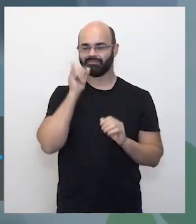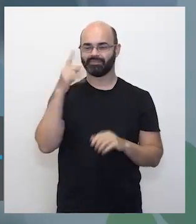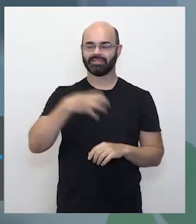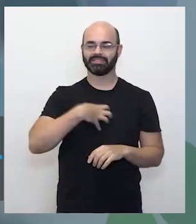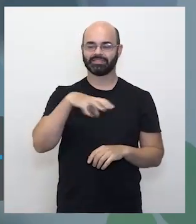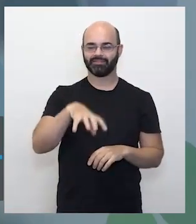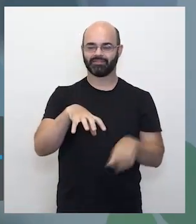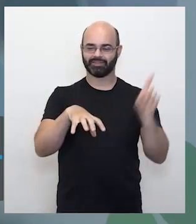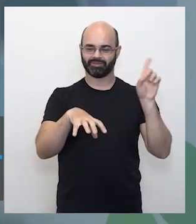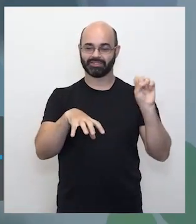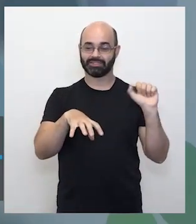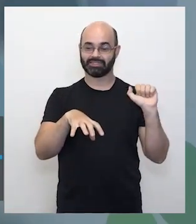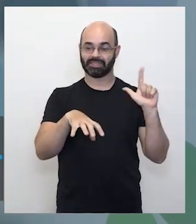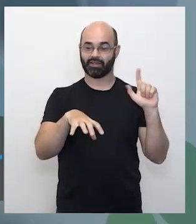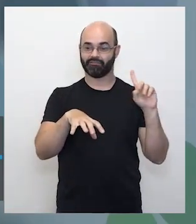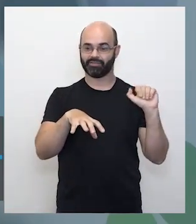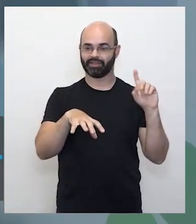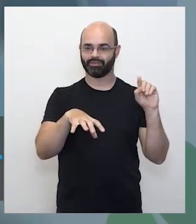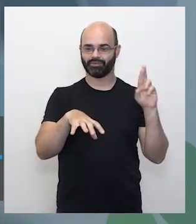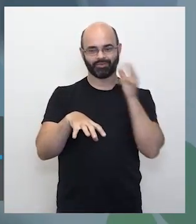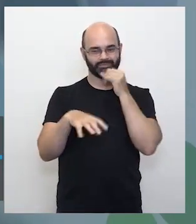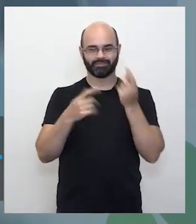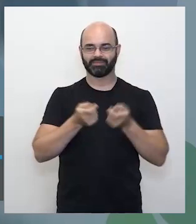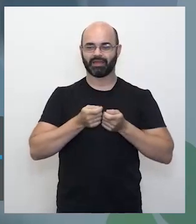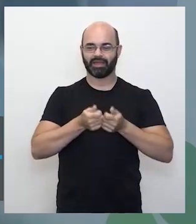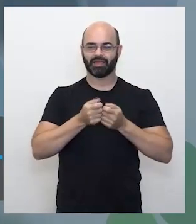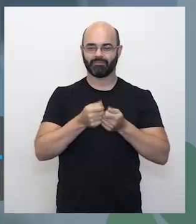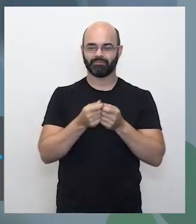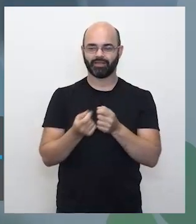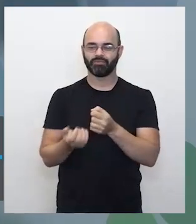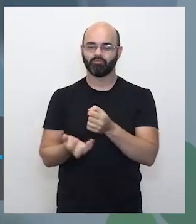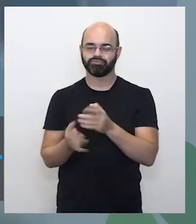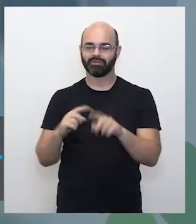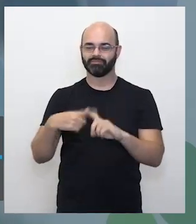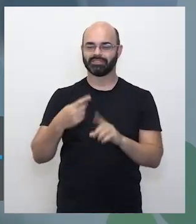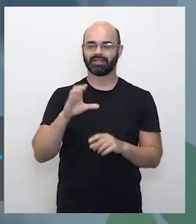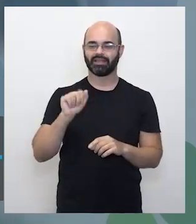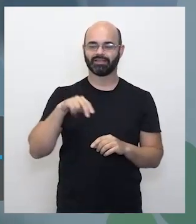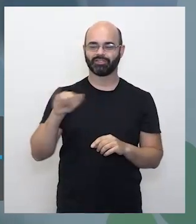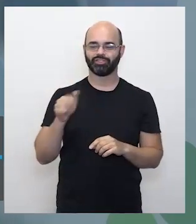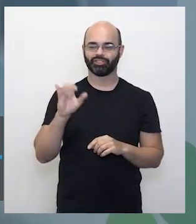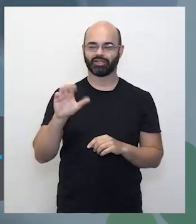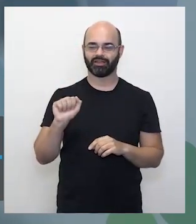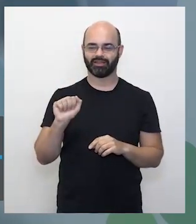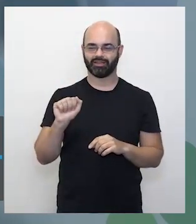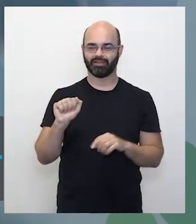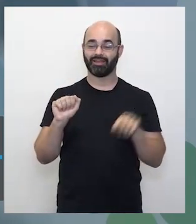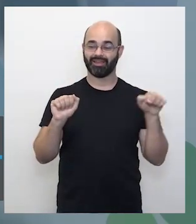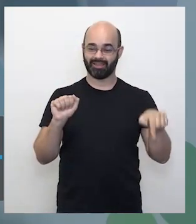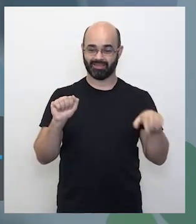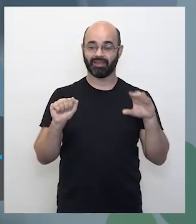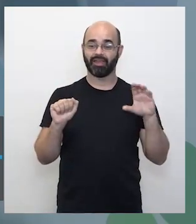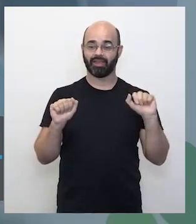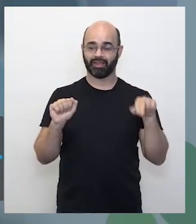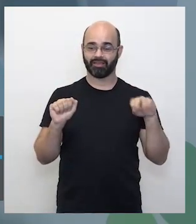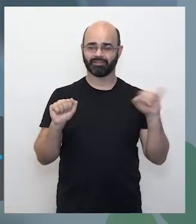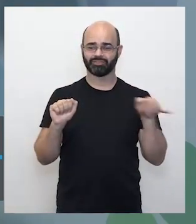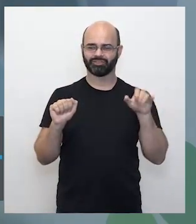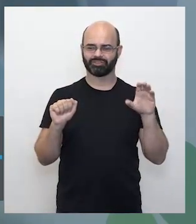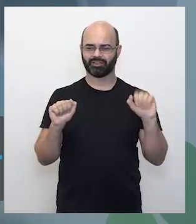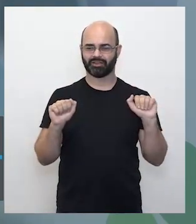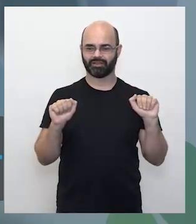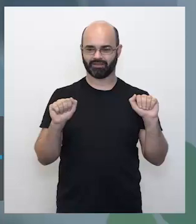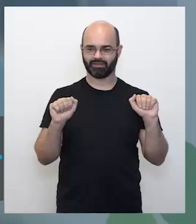por exemplo, amendoim cozido e canjica. A canjica aqui tem uma determinada especificidade. O